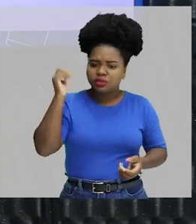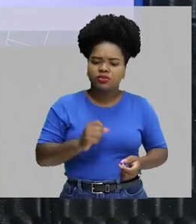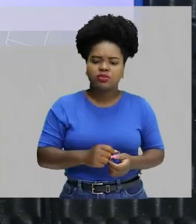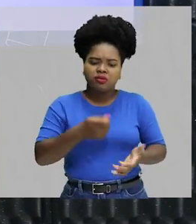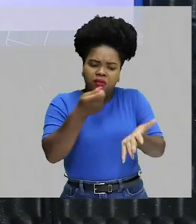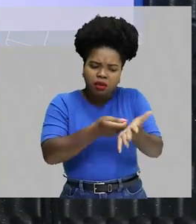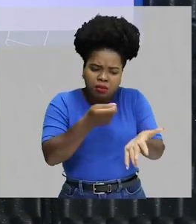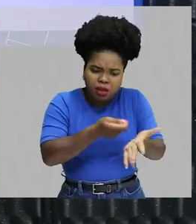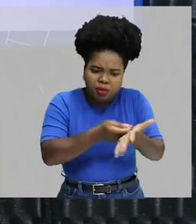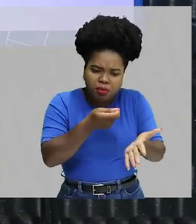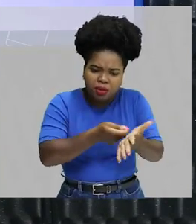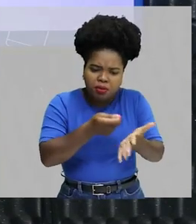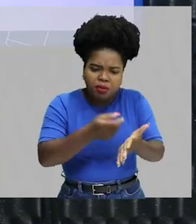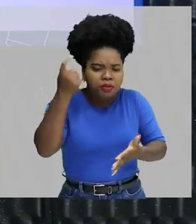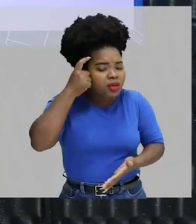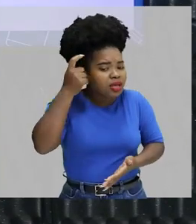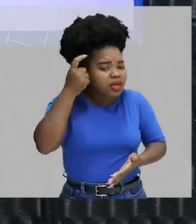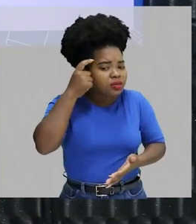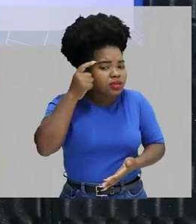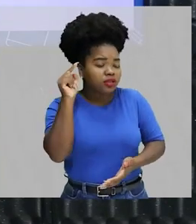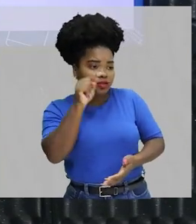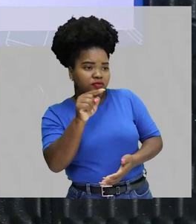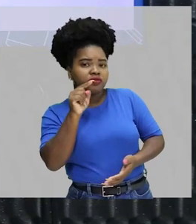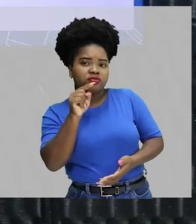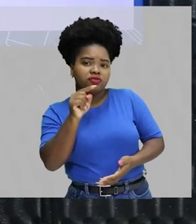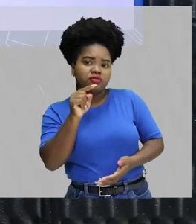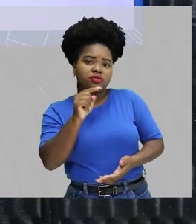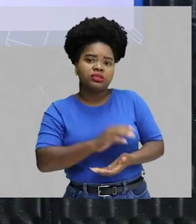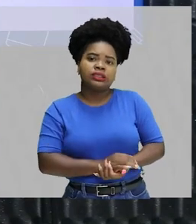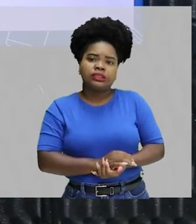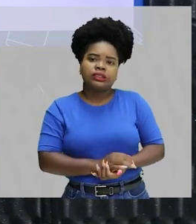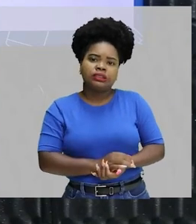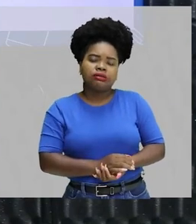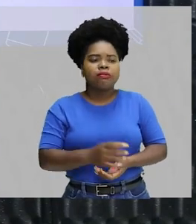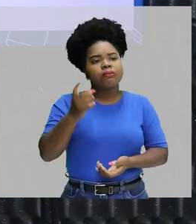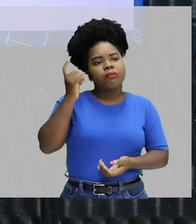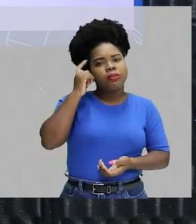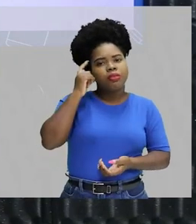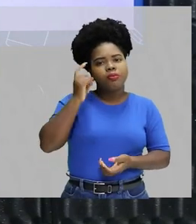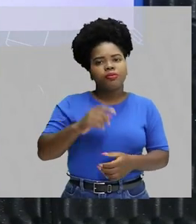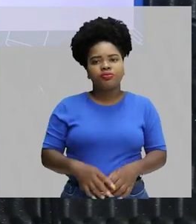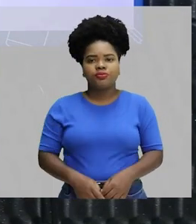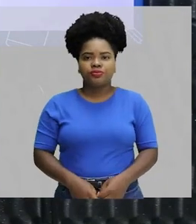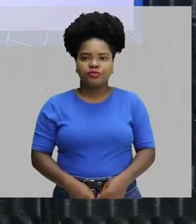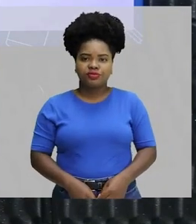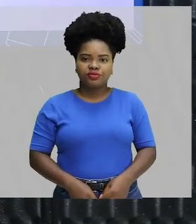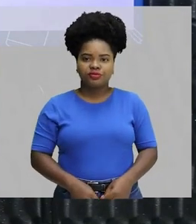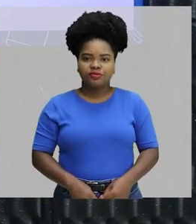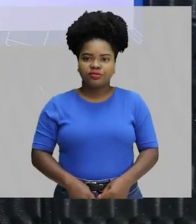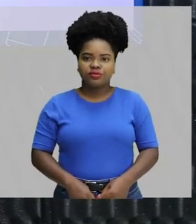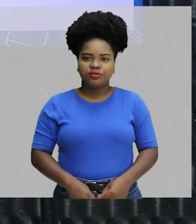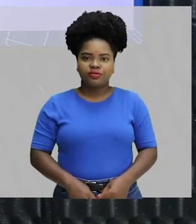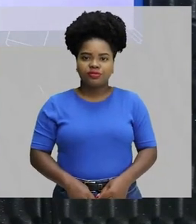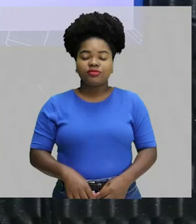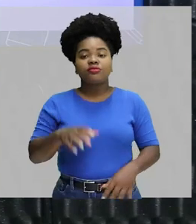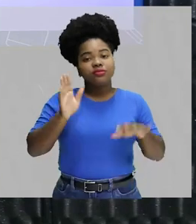em pensamentos que você considera retr retró 3 2 1